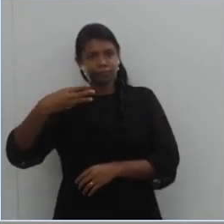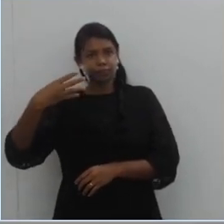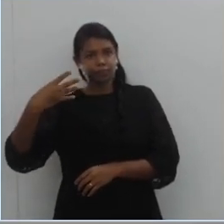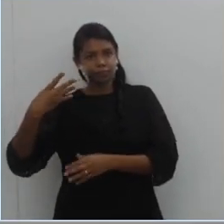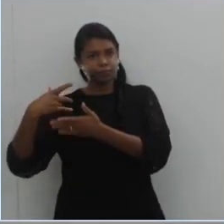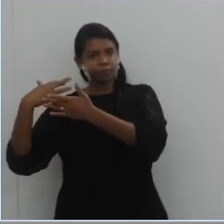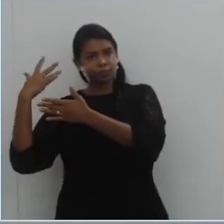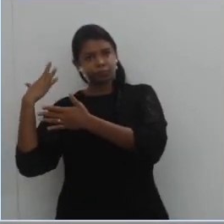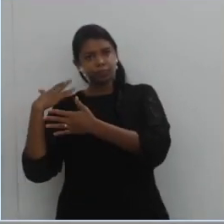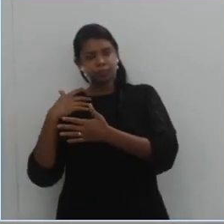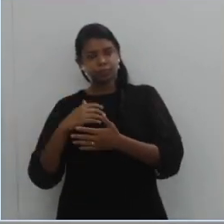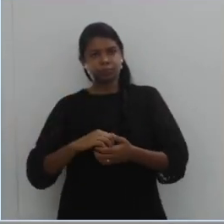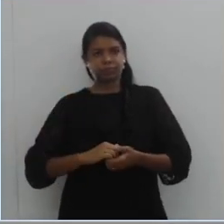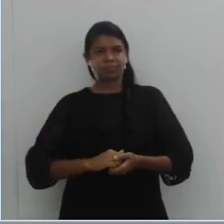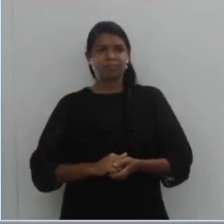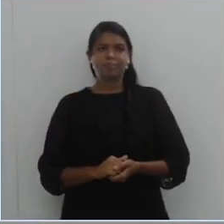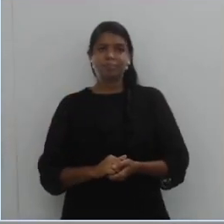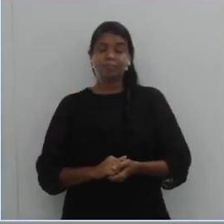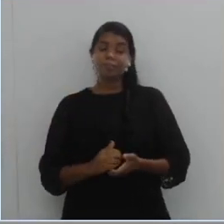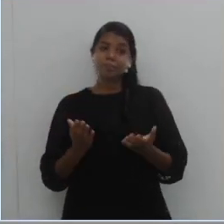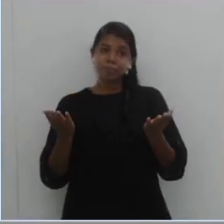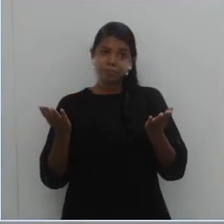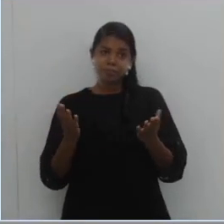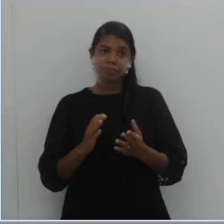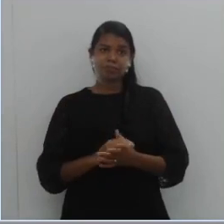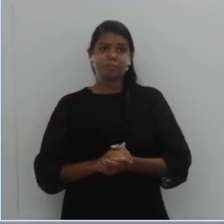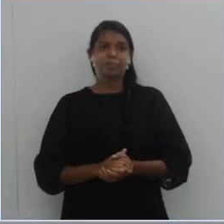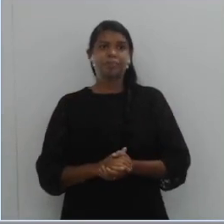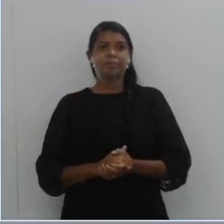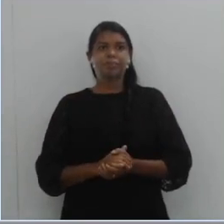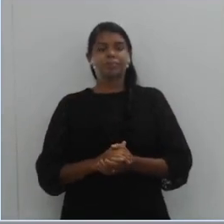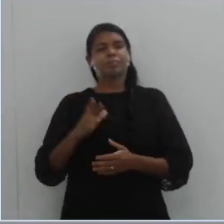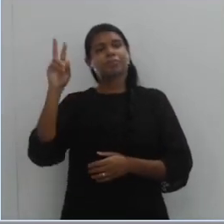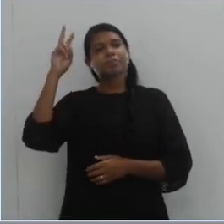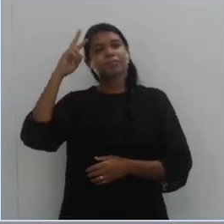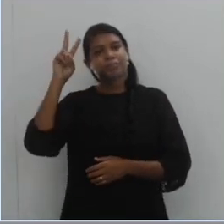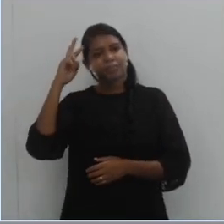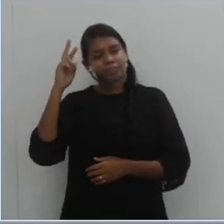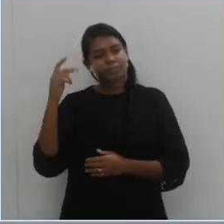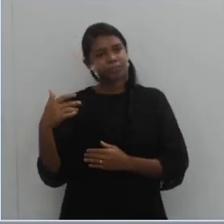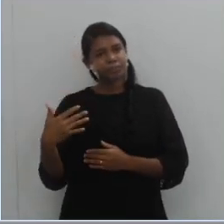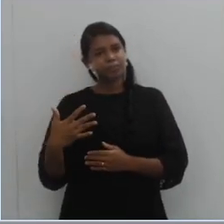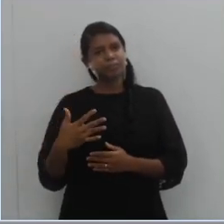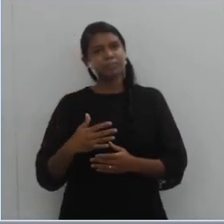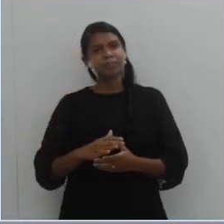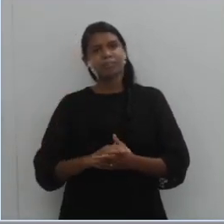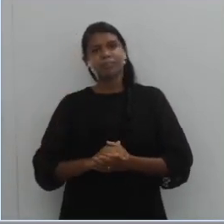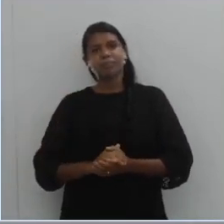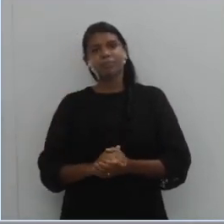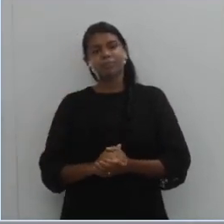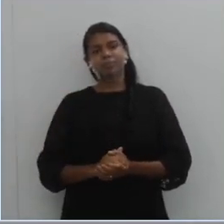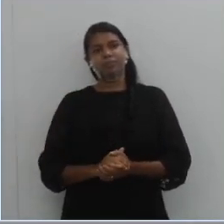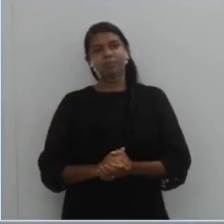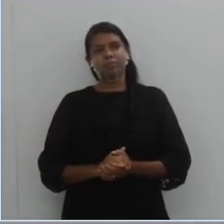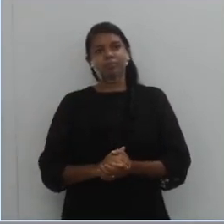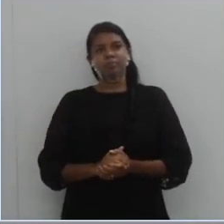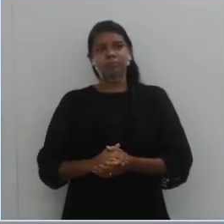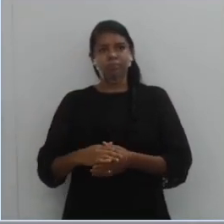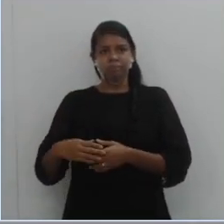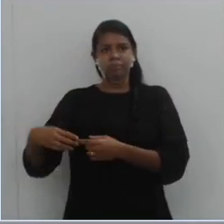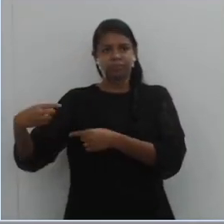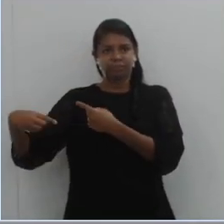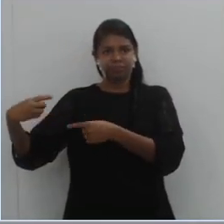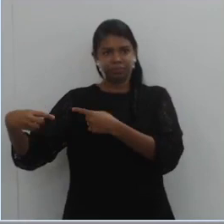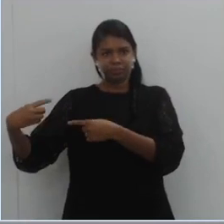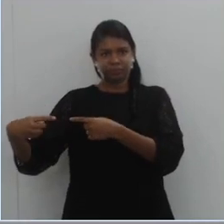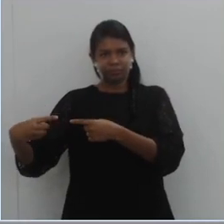1934. Não faz muito tempo, não. Isso é uma história recente. Então veja que na política, lá